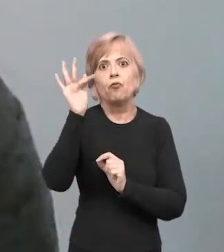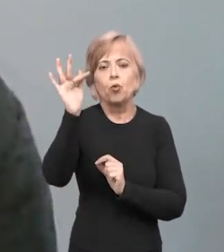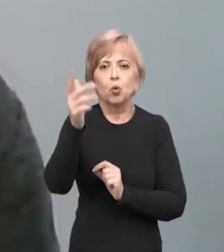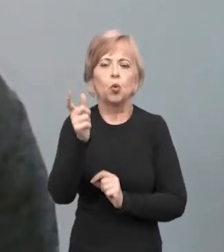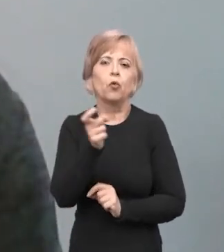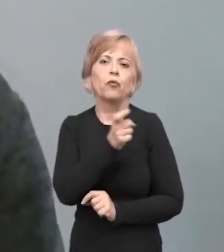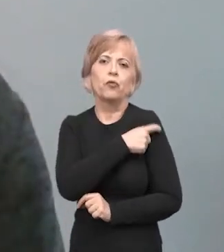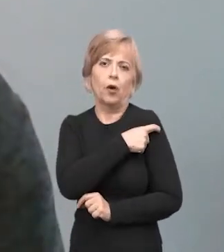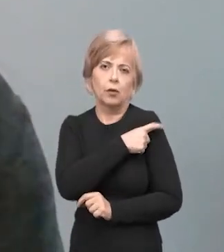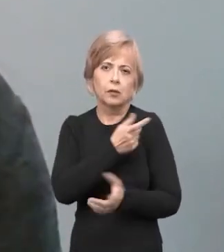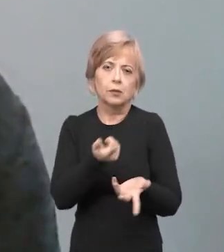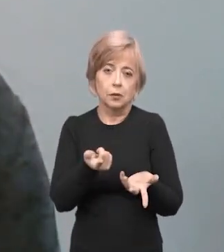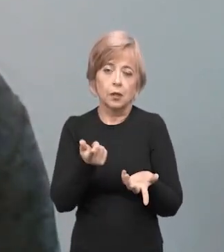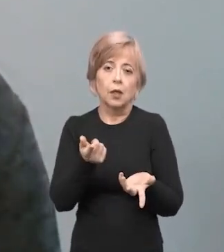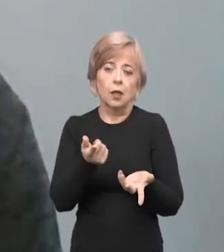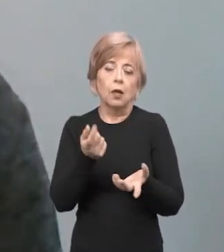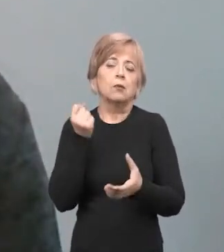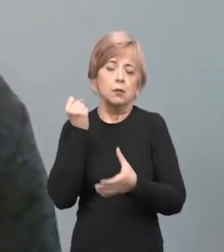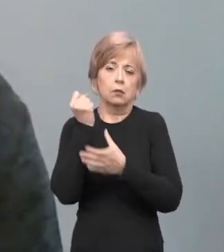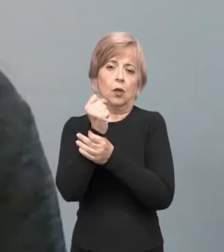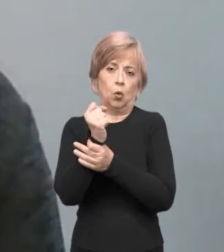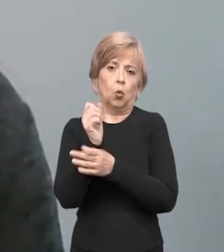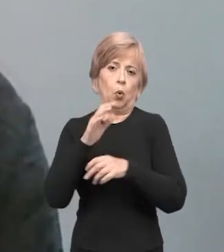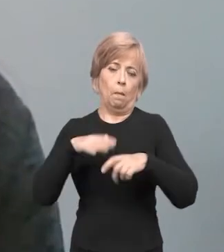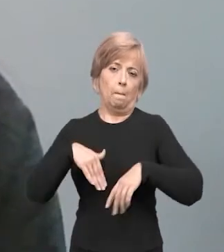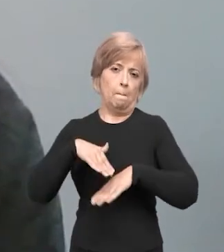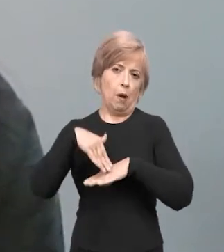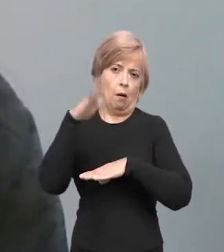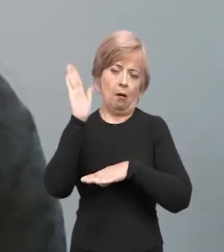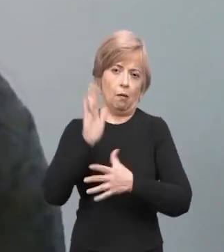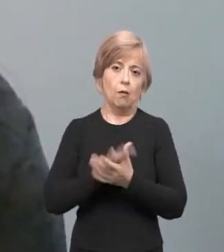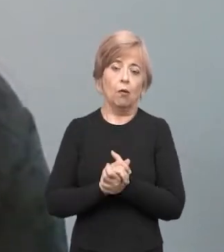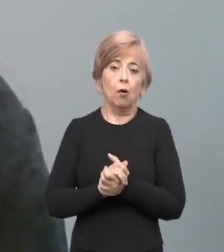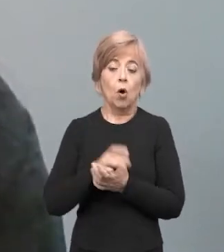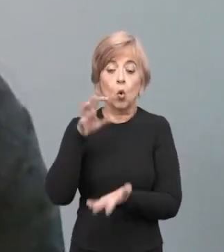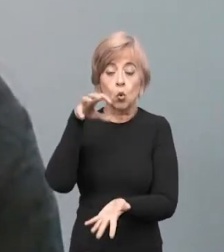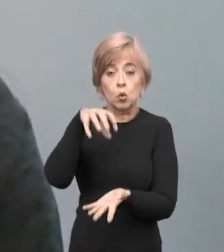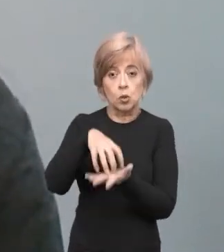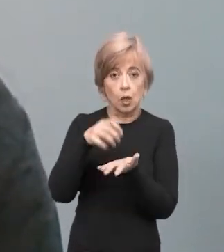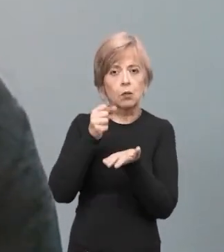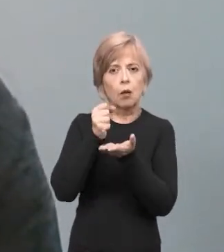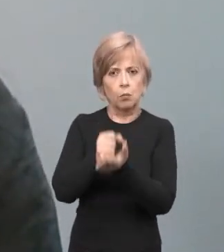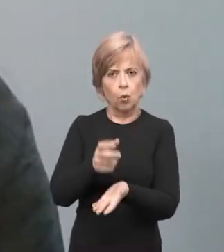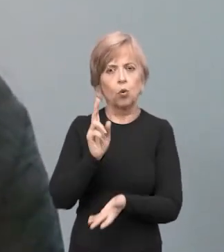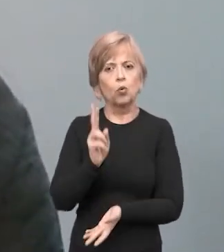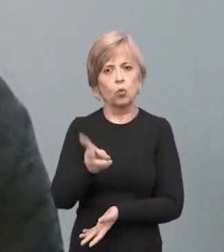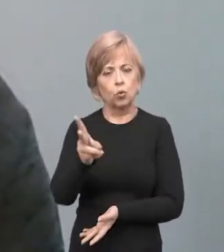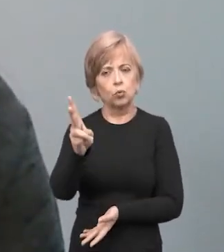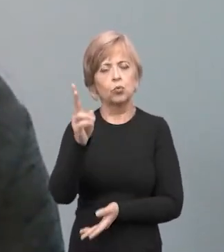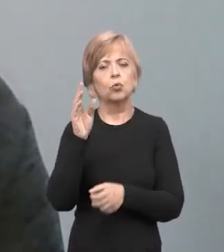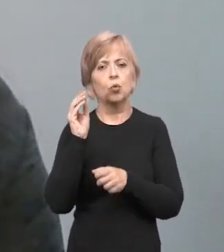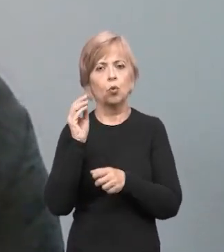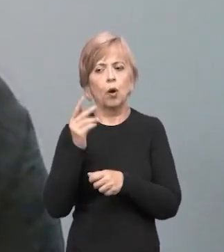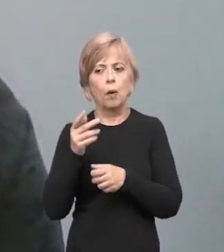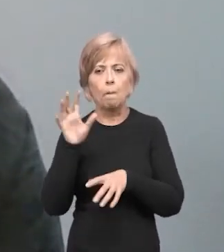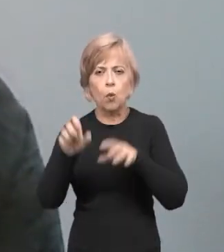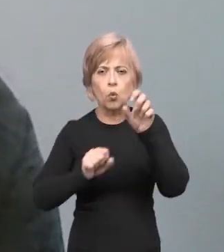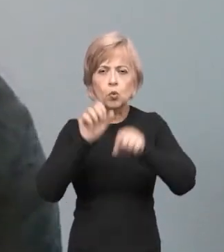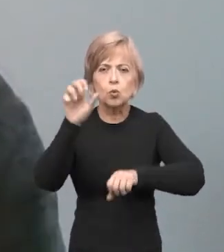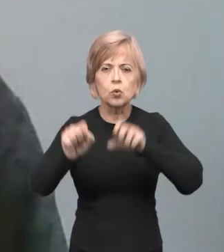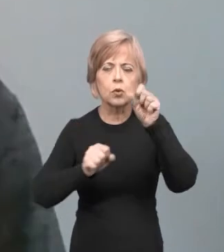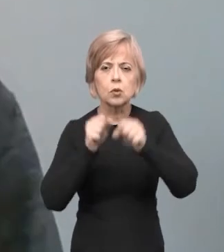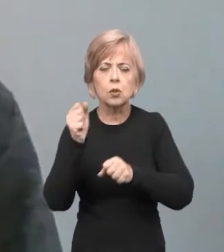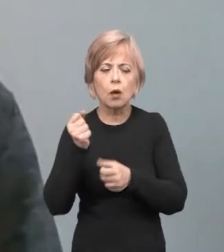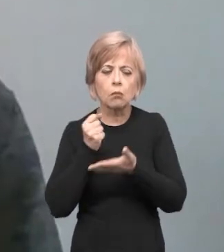vier uma vacina que a gente vai ter uma segurança maior. Então, o Centro de Apoio continua atuando, né,